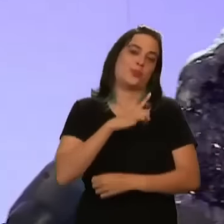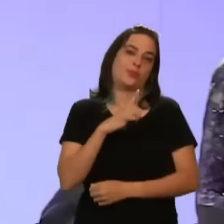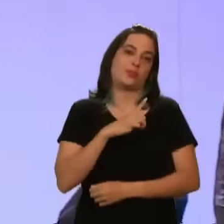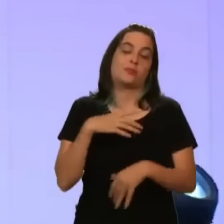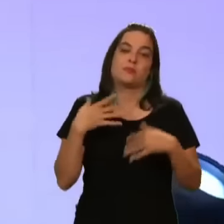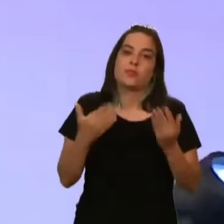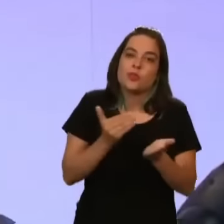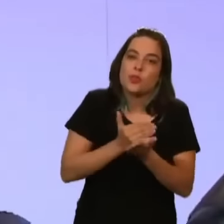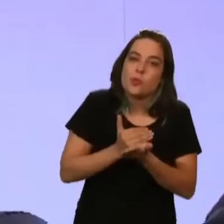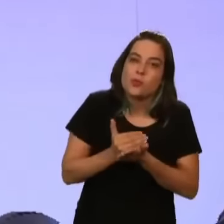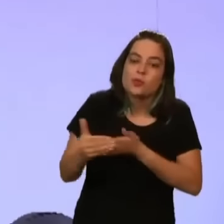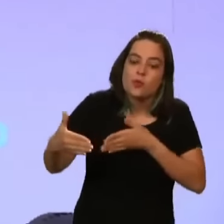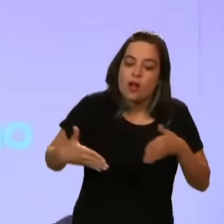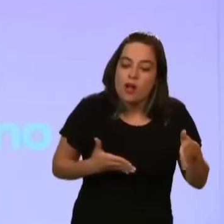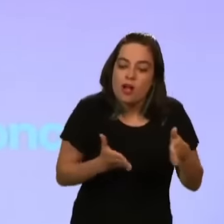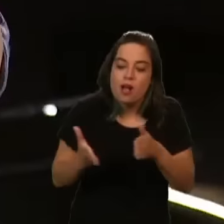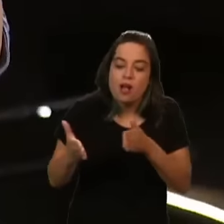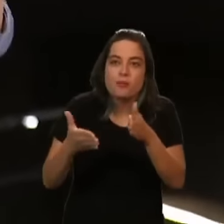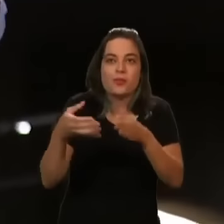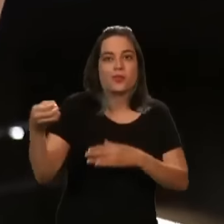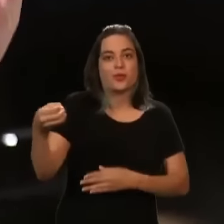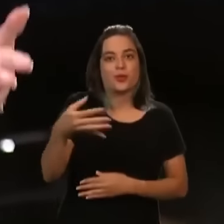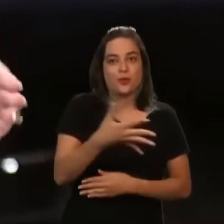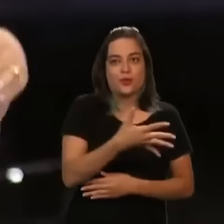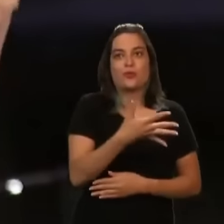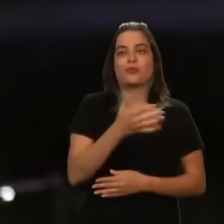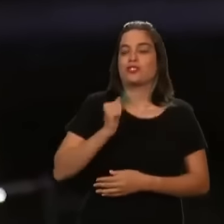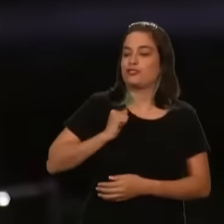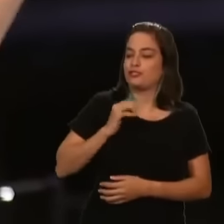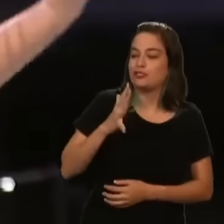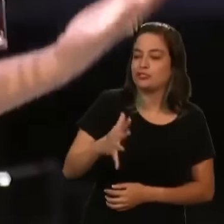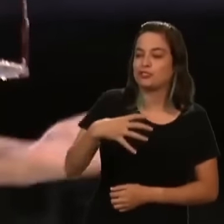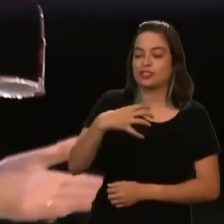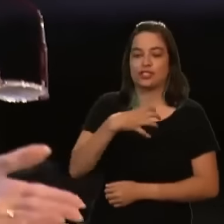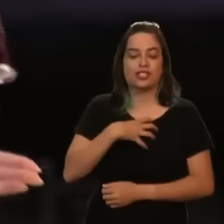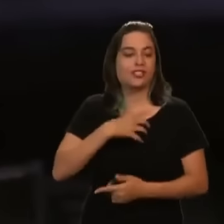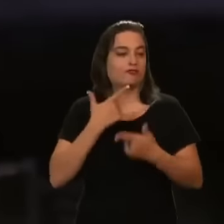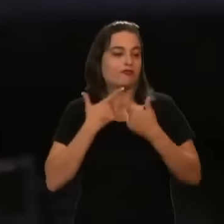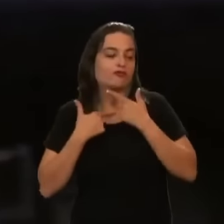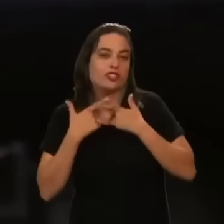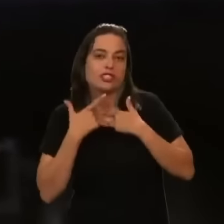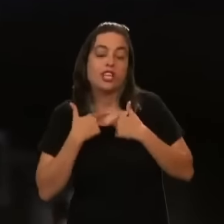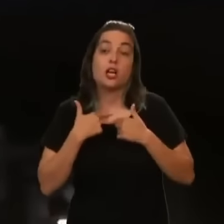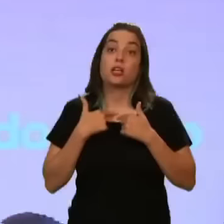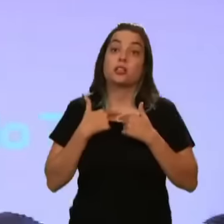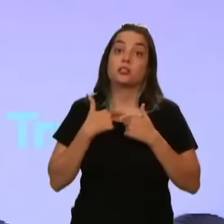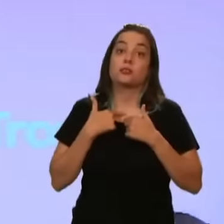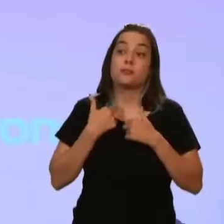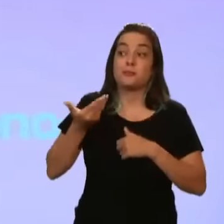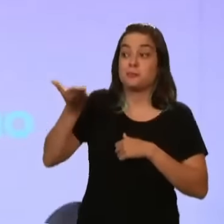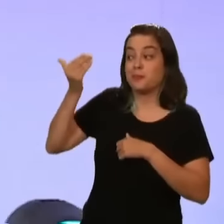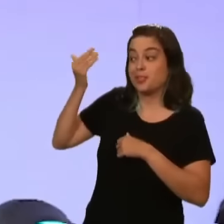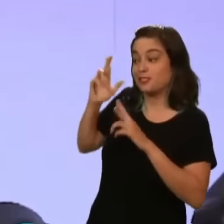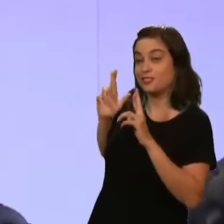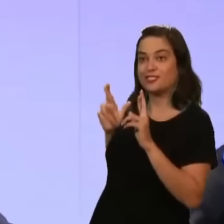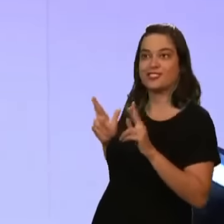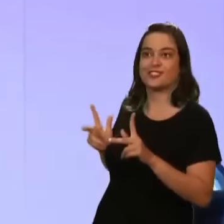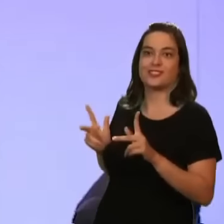a haver um novo caminho para você agir, para você reagir, para você ter vontades diferentes do que você tinha